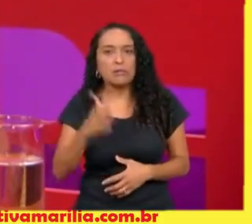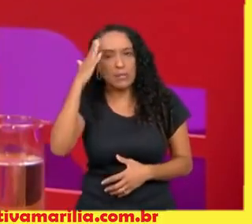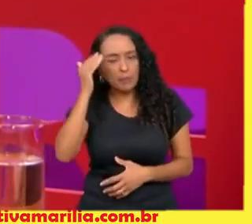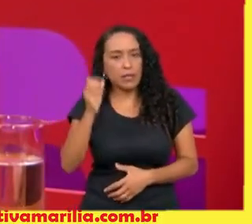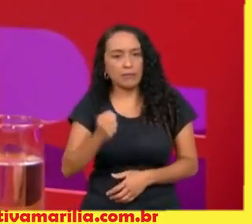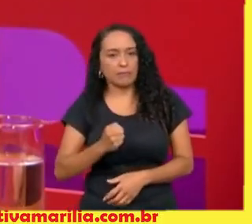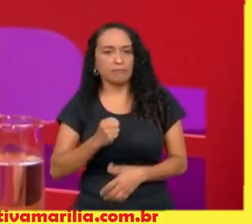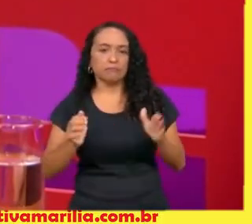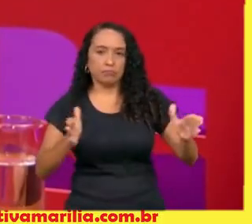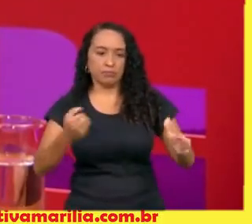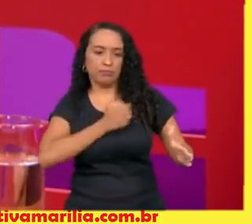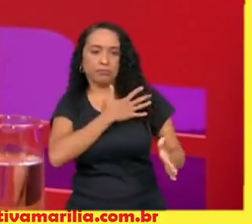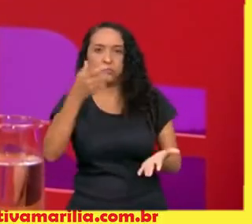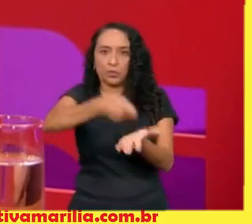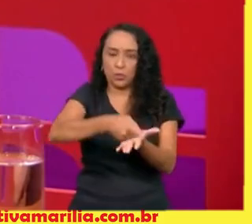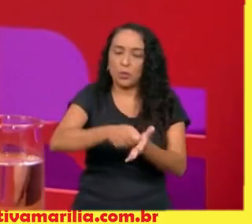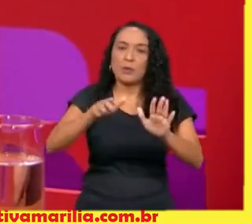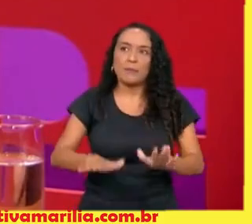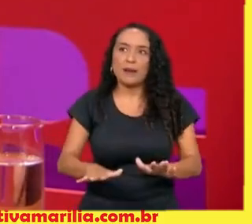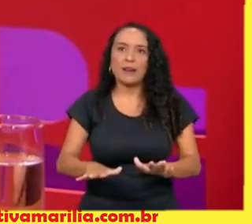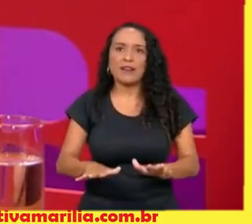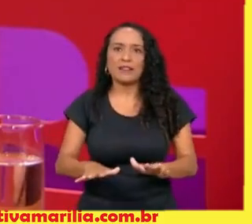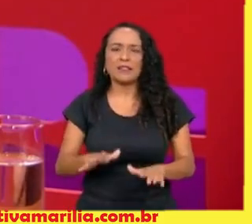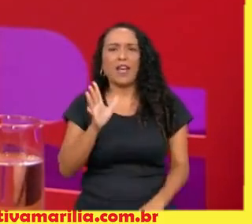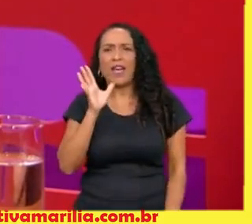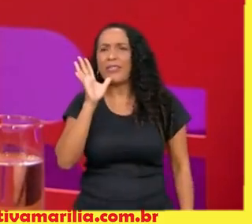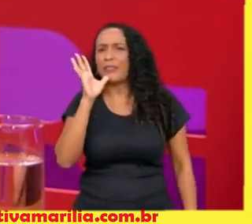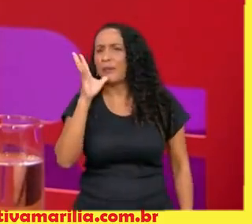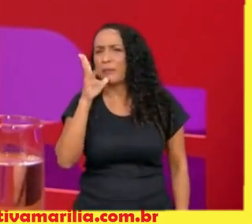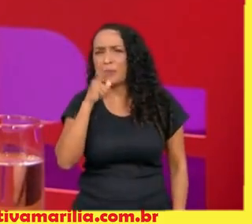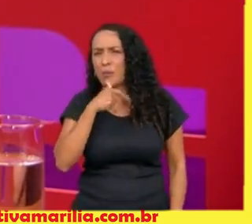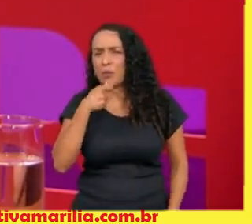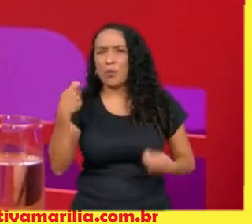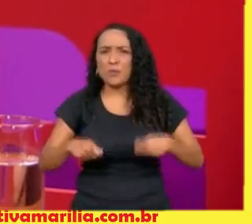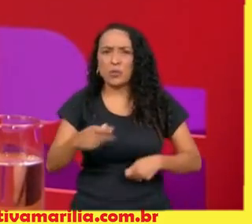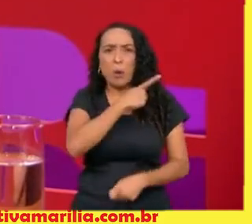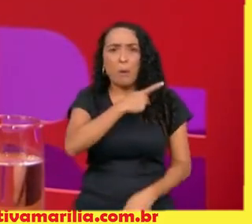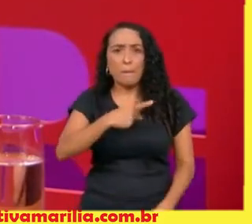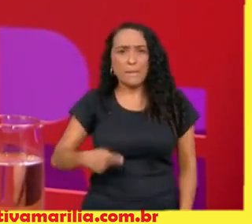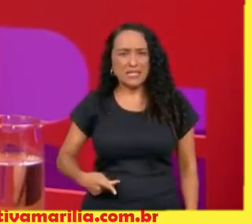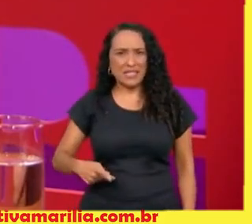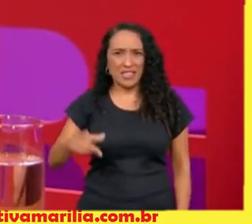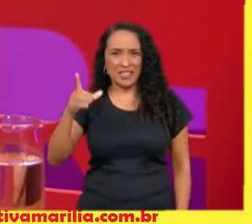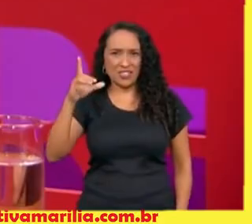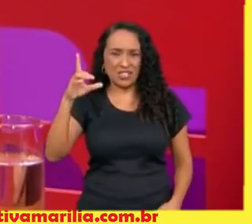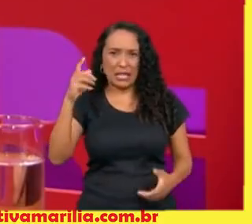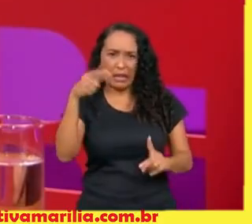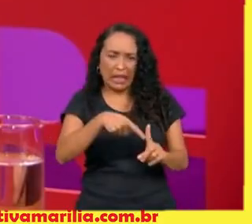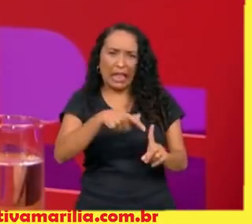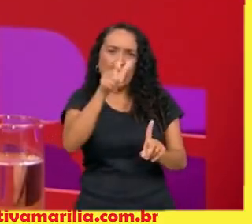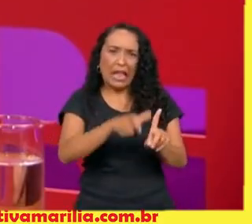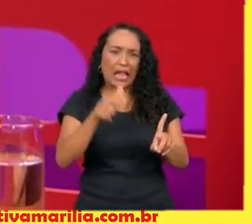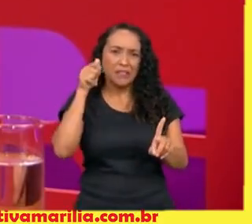ditadura. Mas demorou muito. Precisou uma presidenta que foi torturada para criar uma comissão